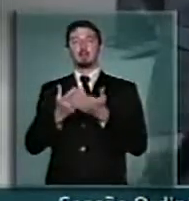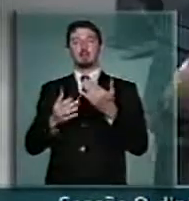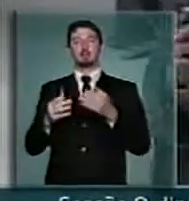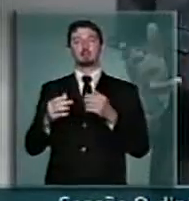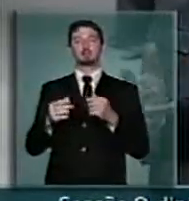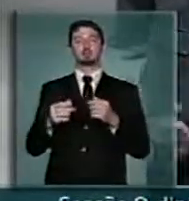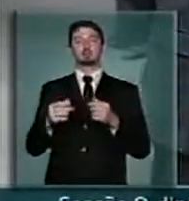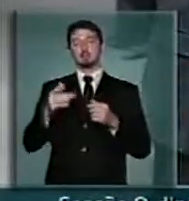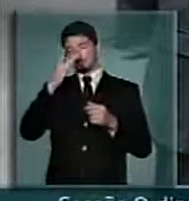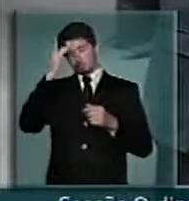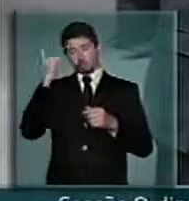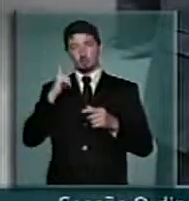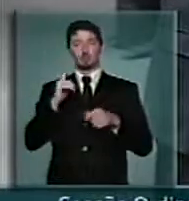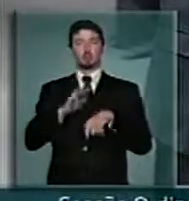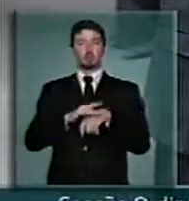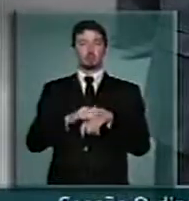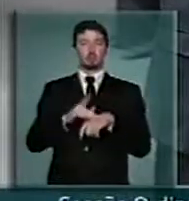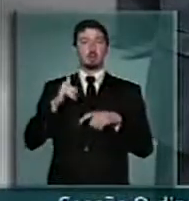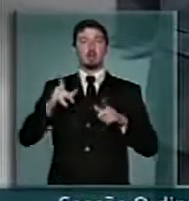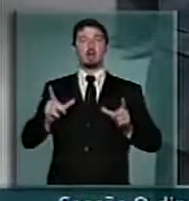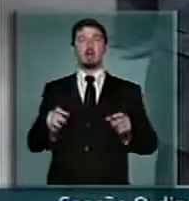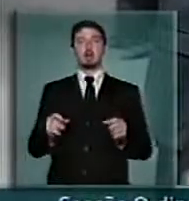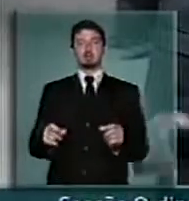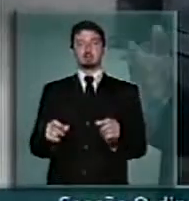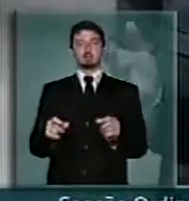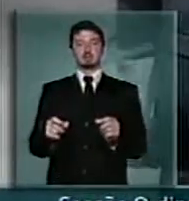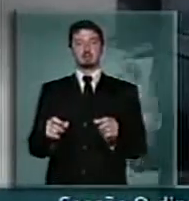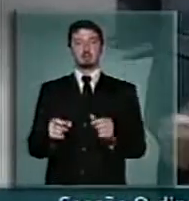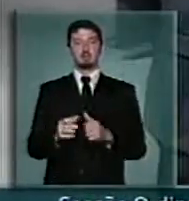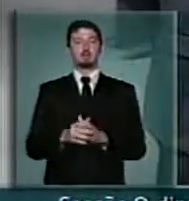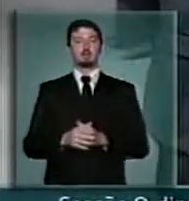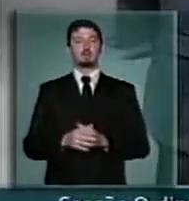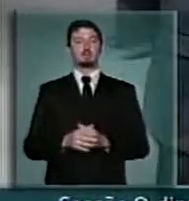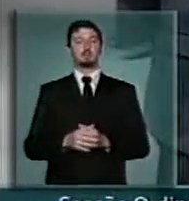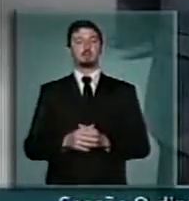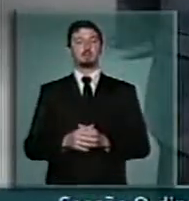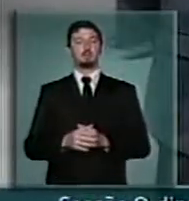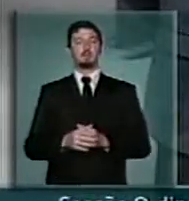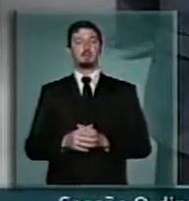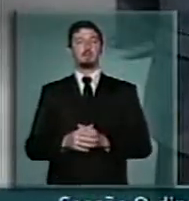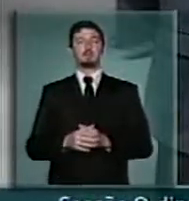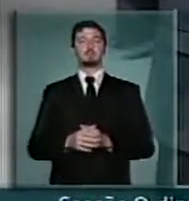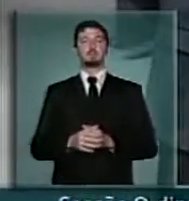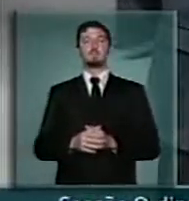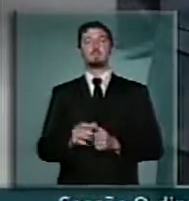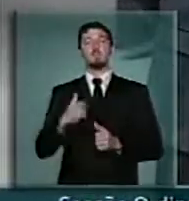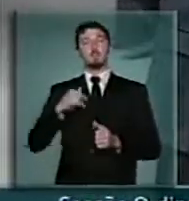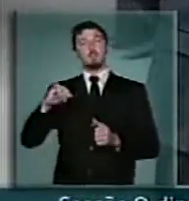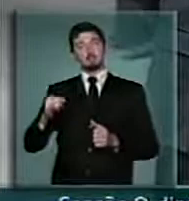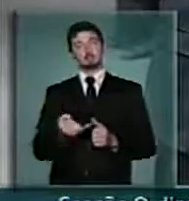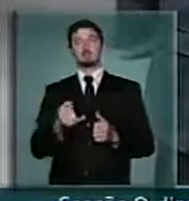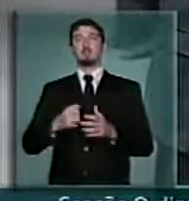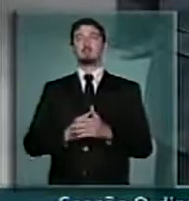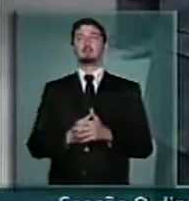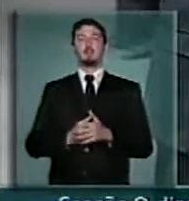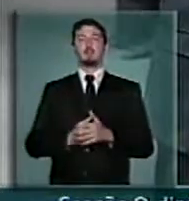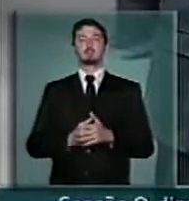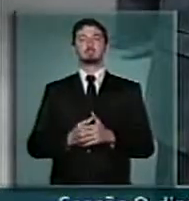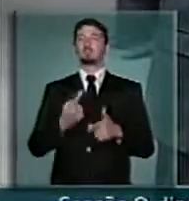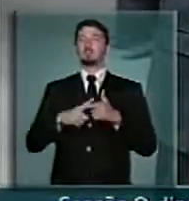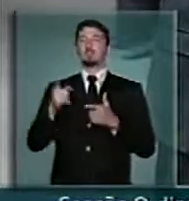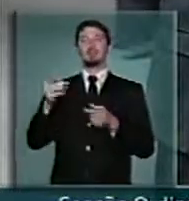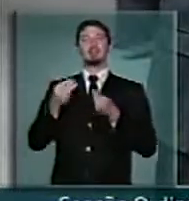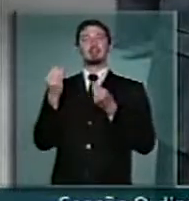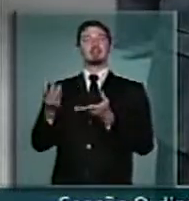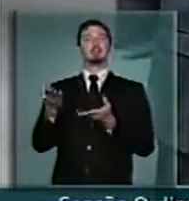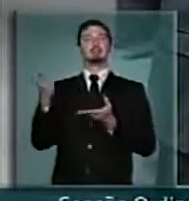dos pacientes, né, que têm câncer, pacientes oncológicos. E eu quero aproveitar, saudá-lo pela sua